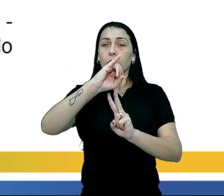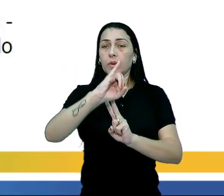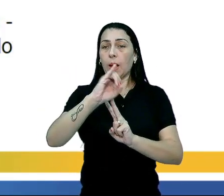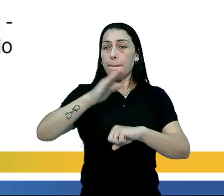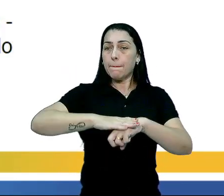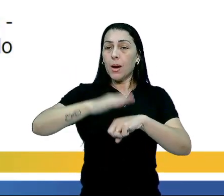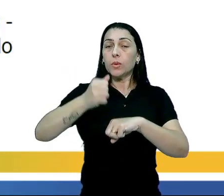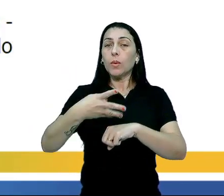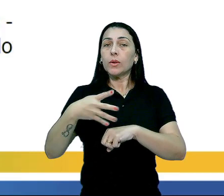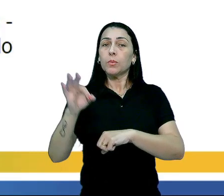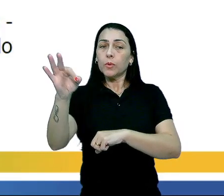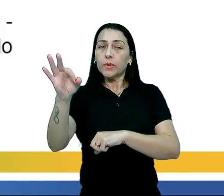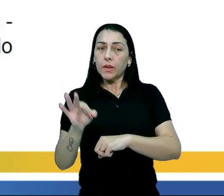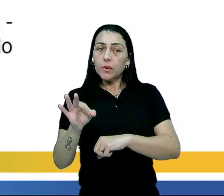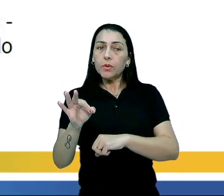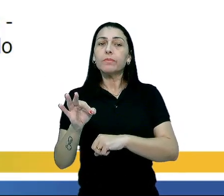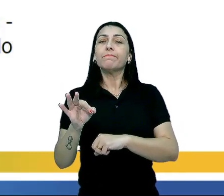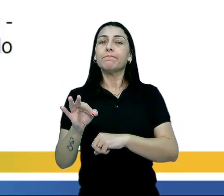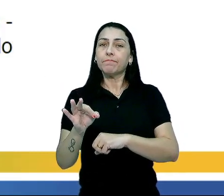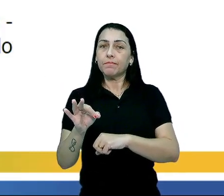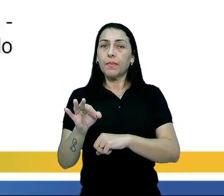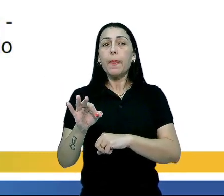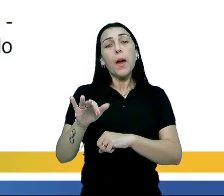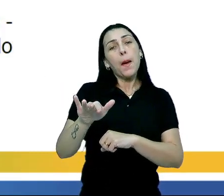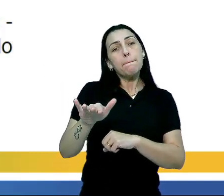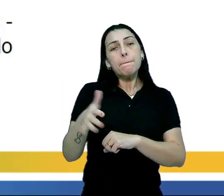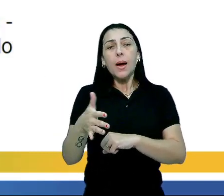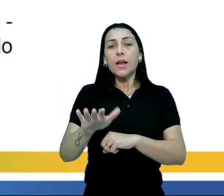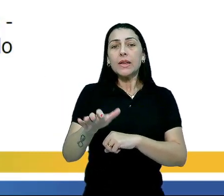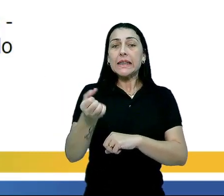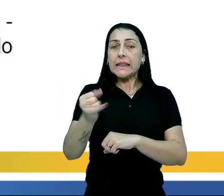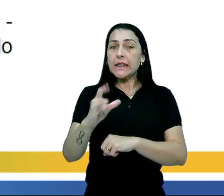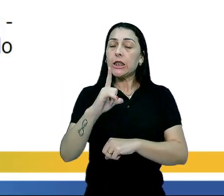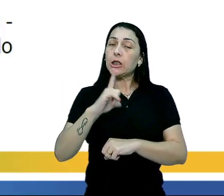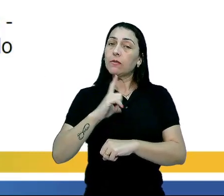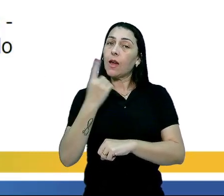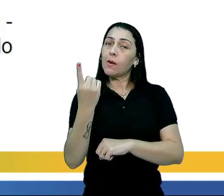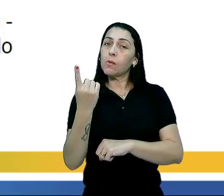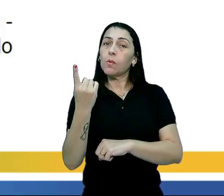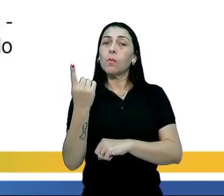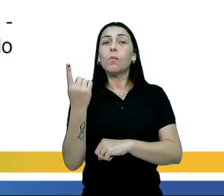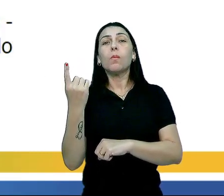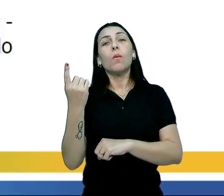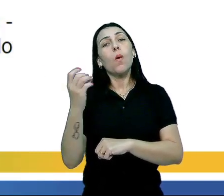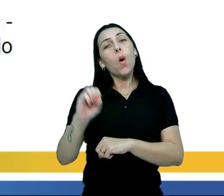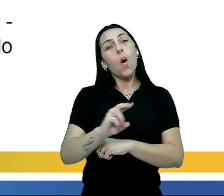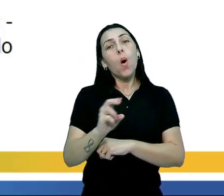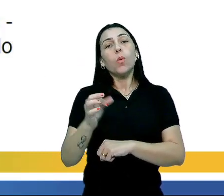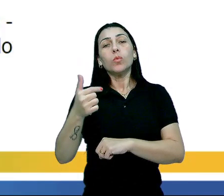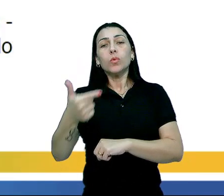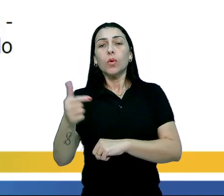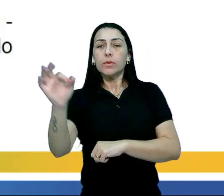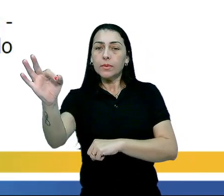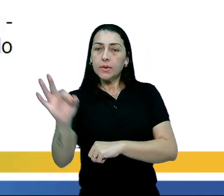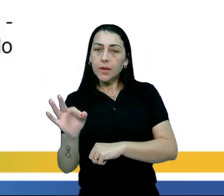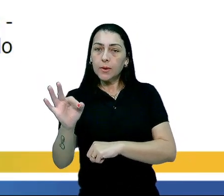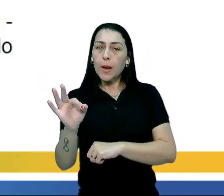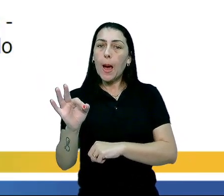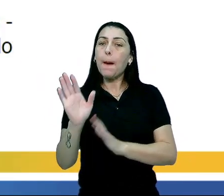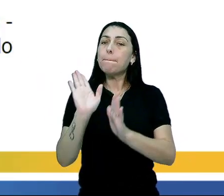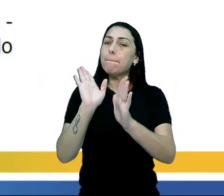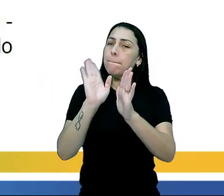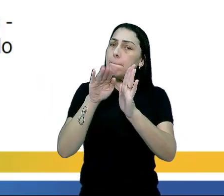índices maiores que 4%. Ele vai ser considerado moderado se estiver entre 1% e